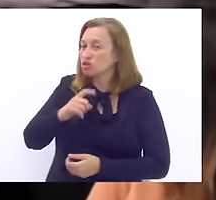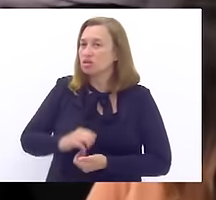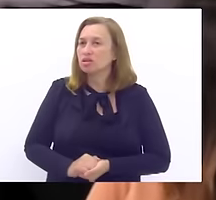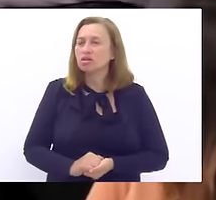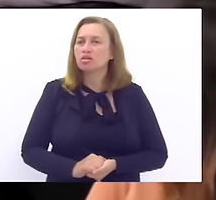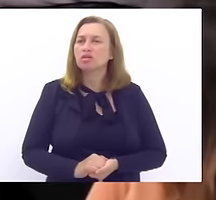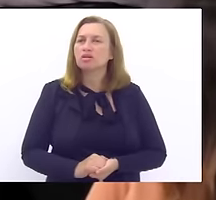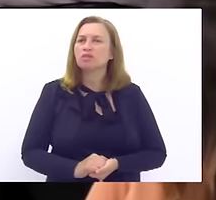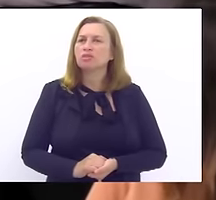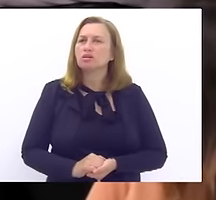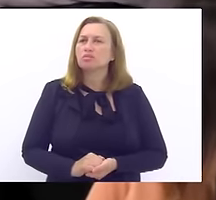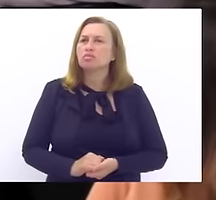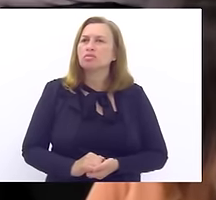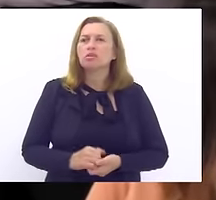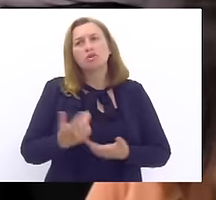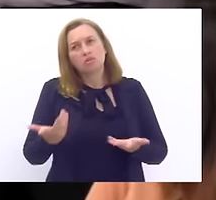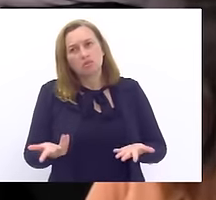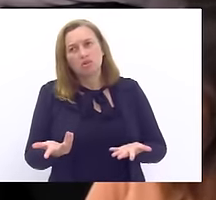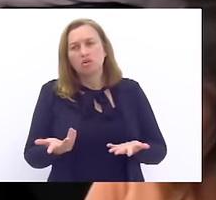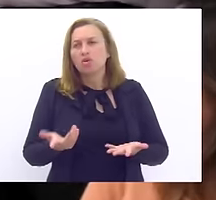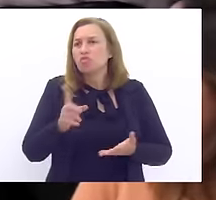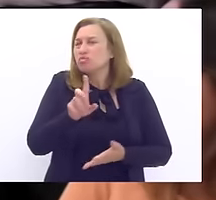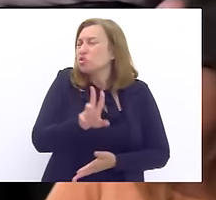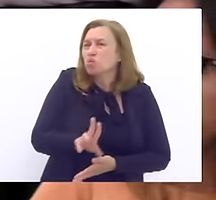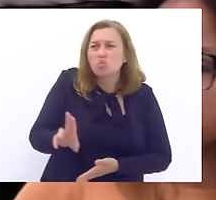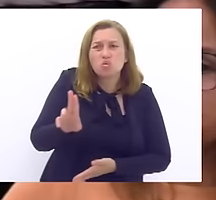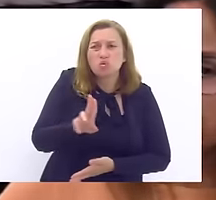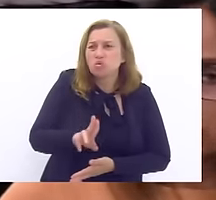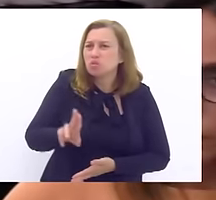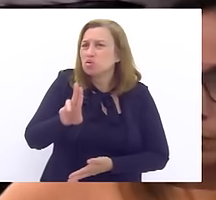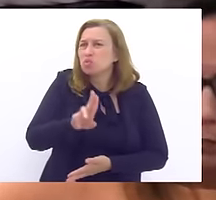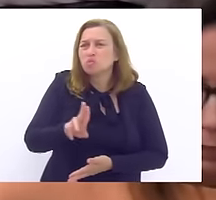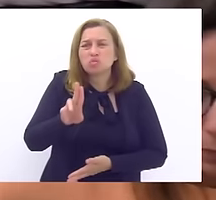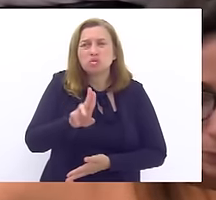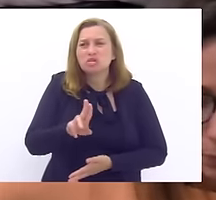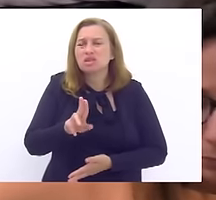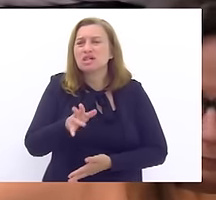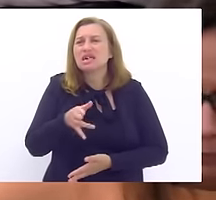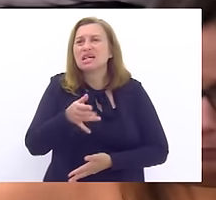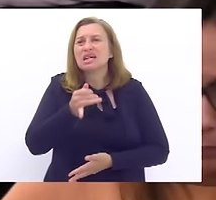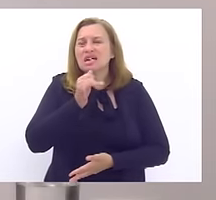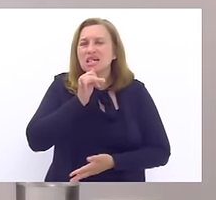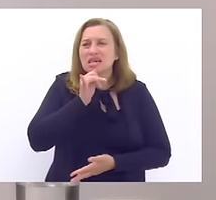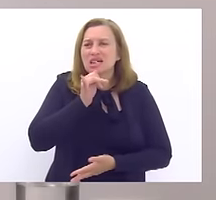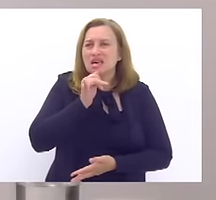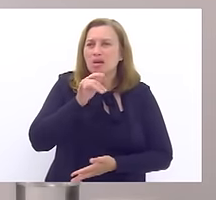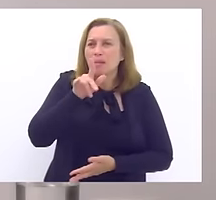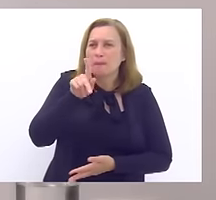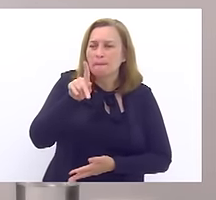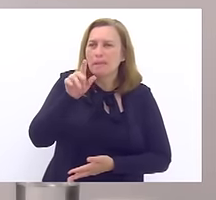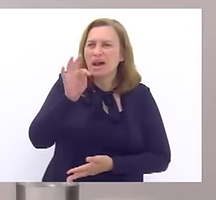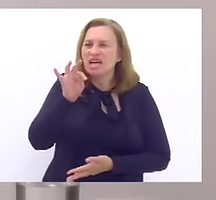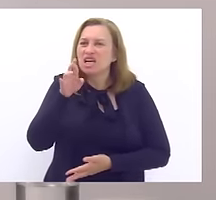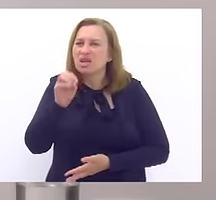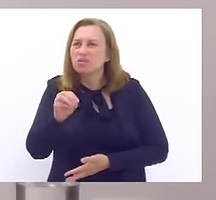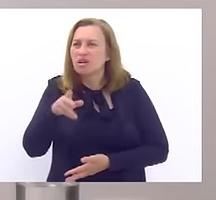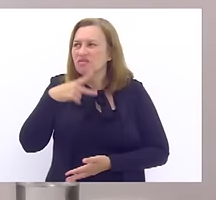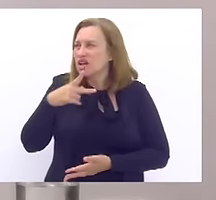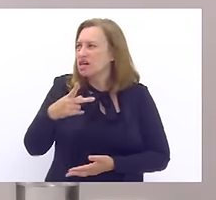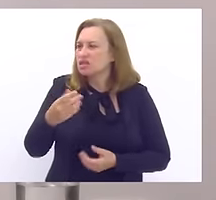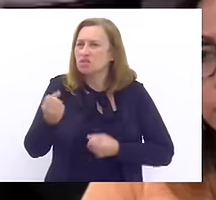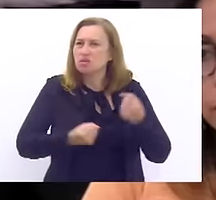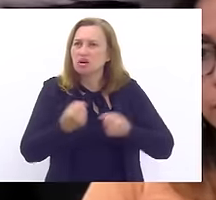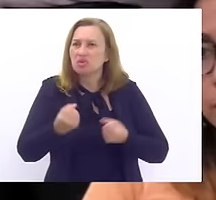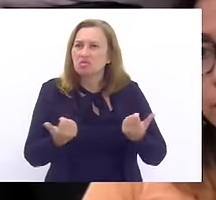é sem critério sim porque vocês não utilizam vocês não utilizam por exemplo o paquímetro para dizer se o carro tá bom